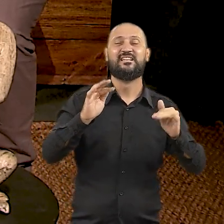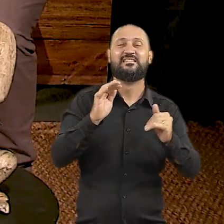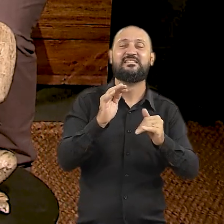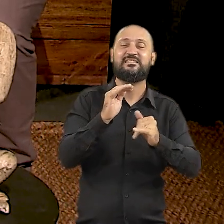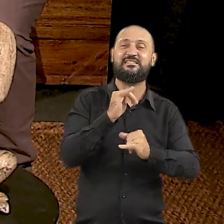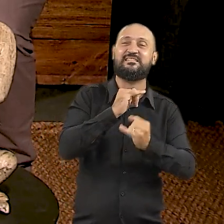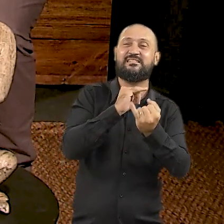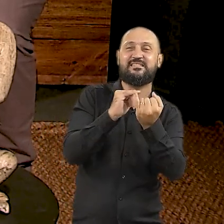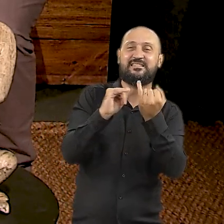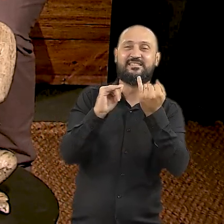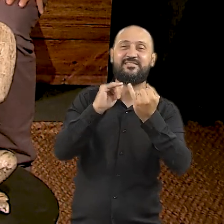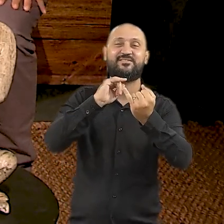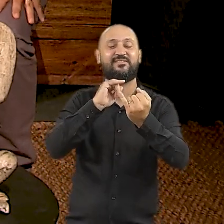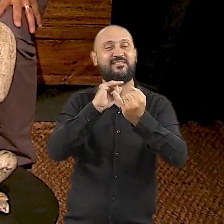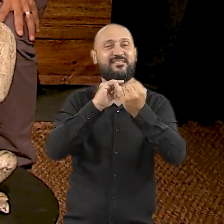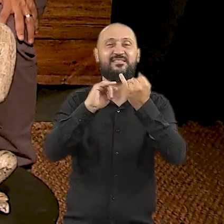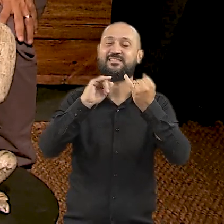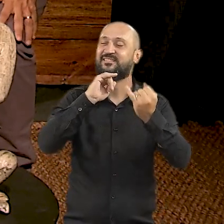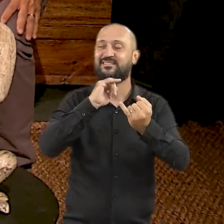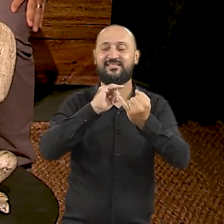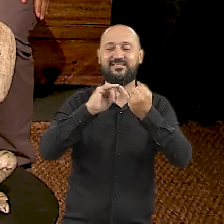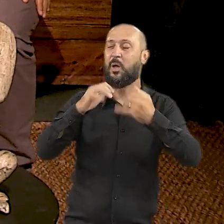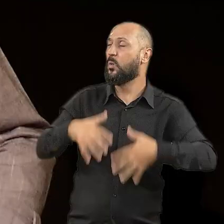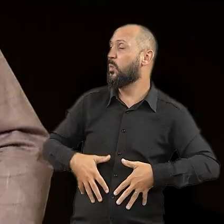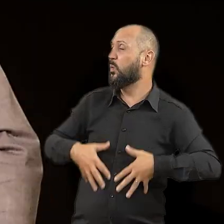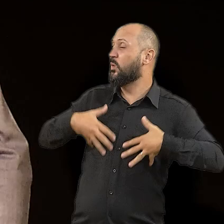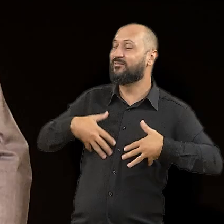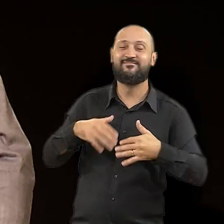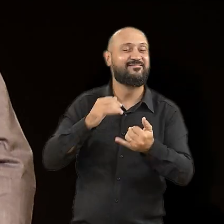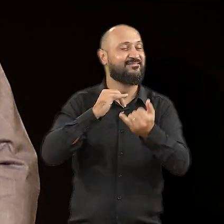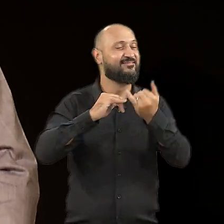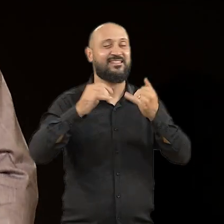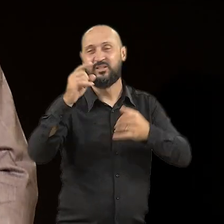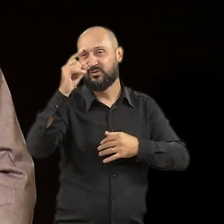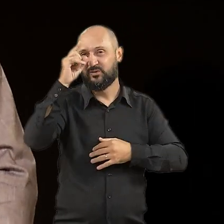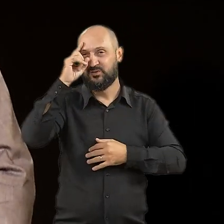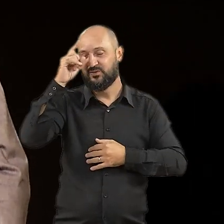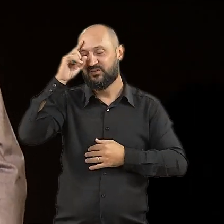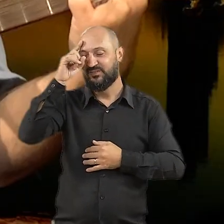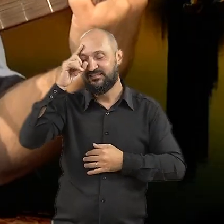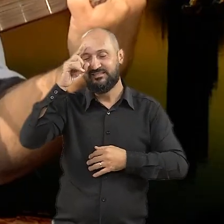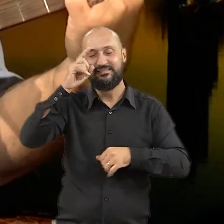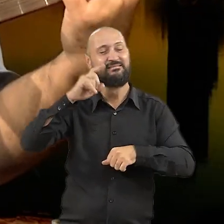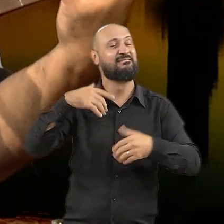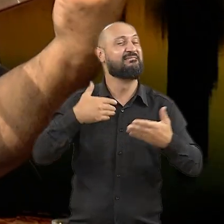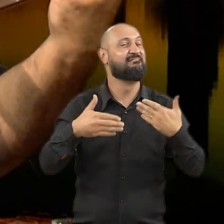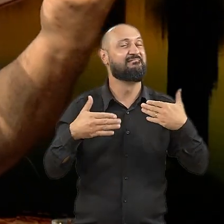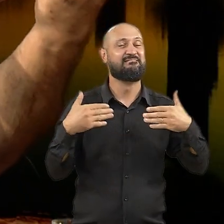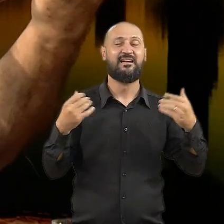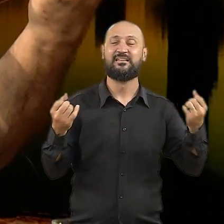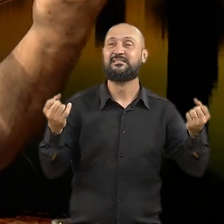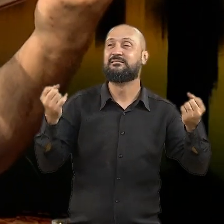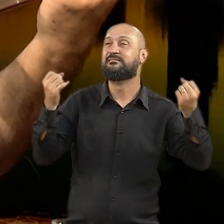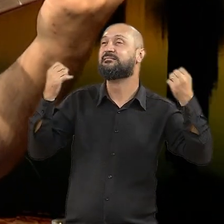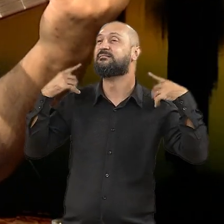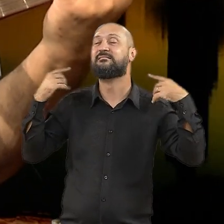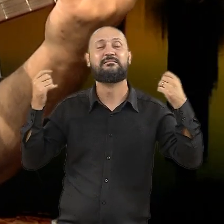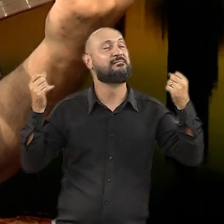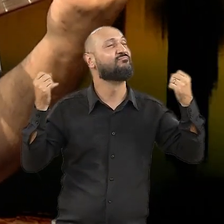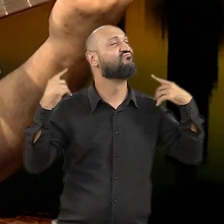pequenos trechos. Que alegria. Pelos quais passamos todo dia, toda hora,